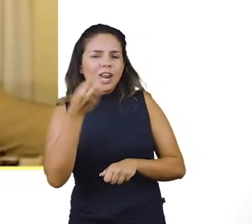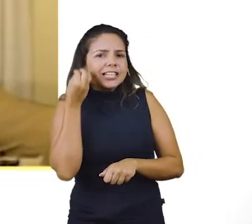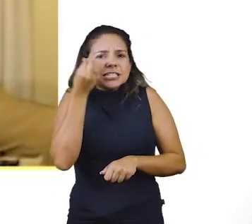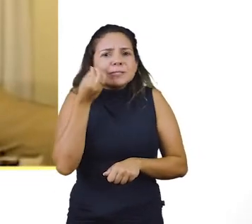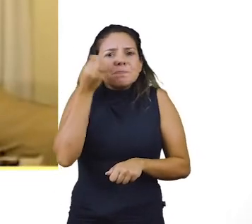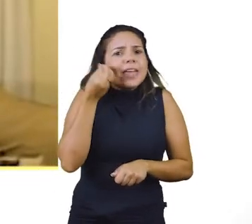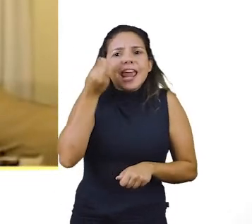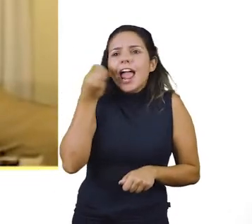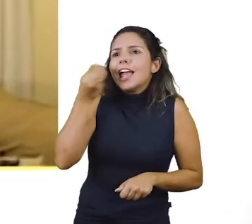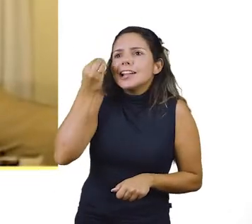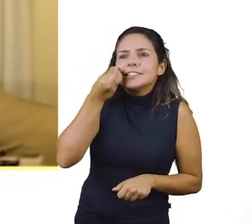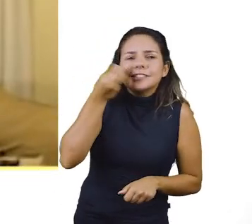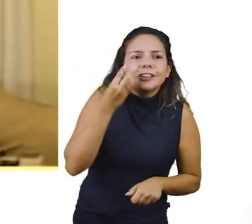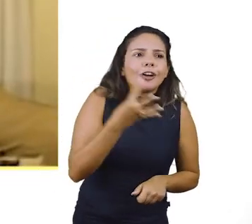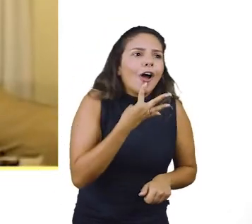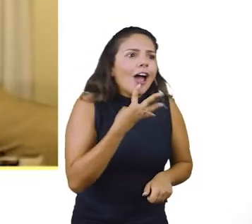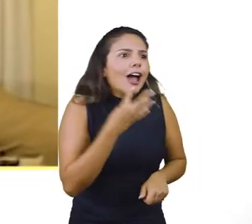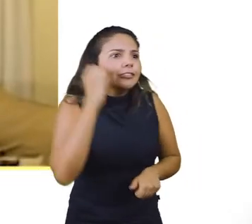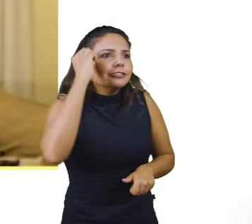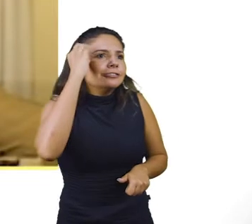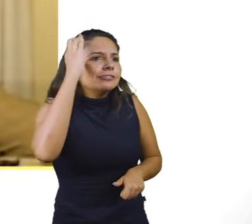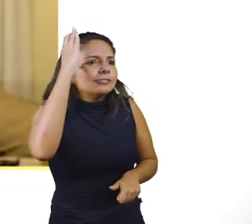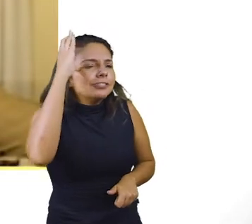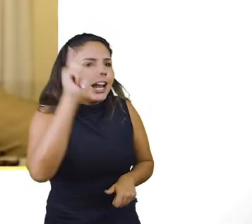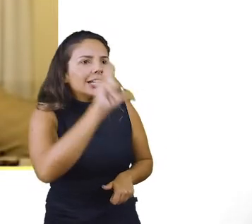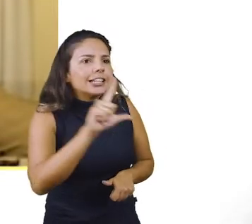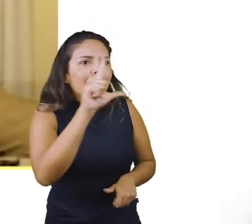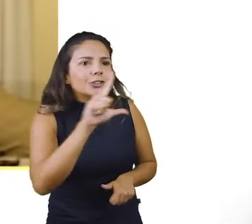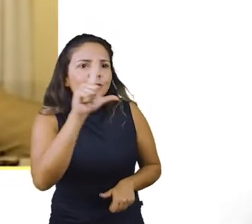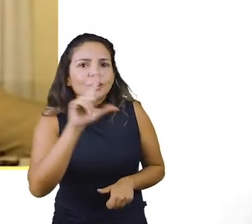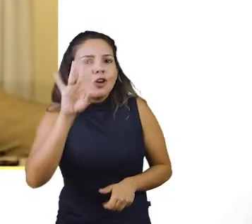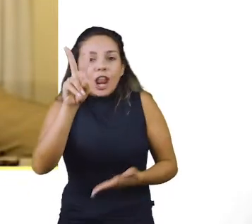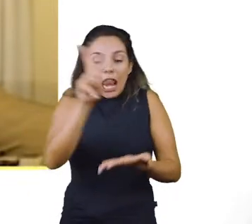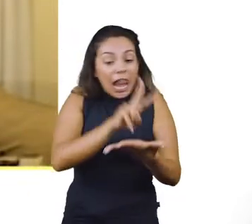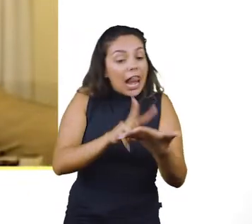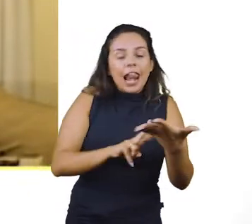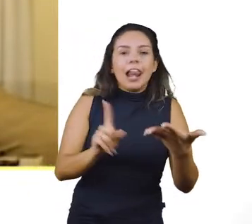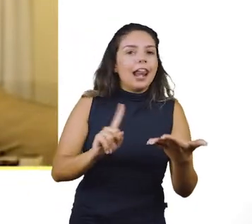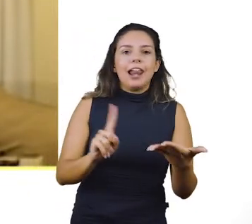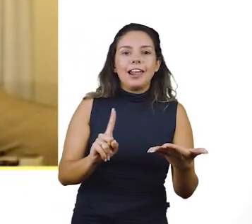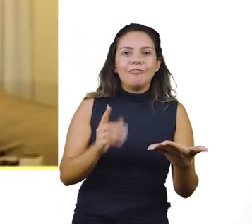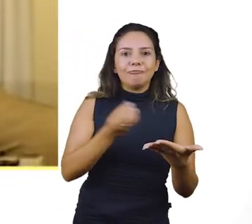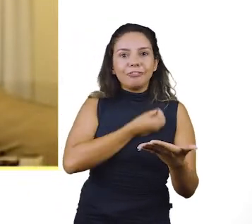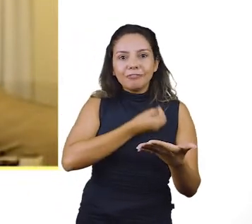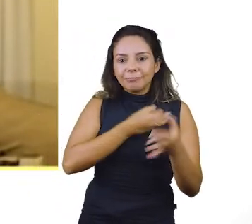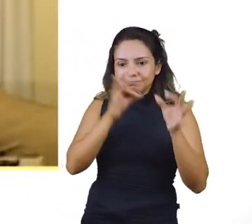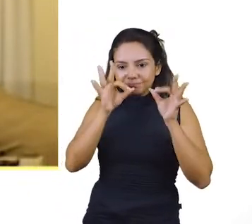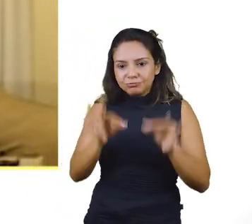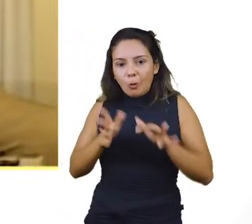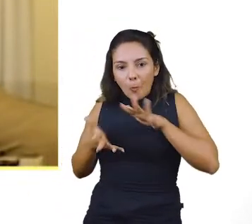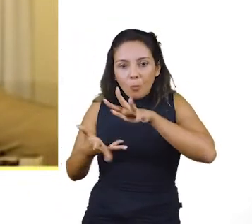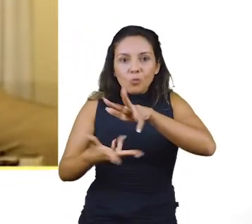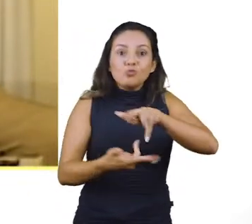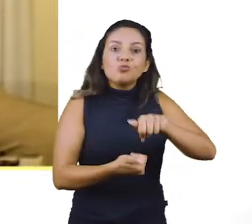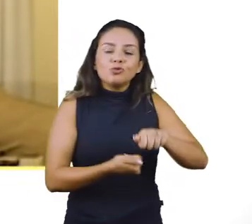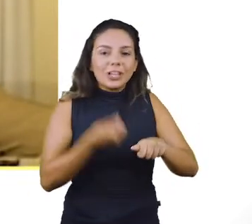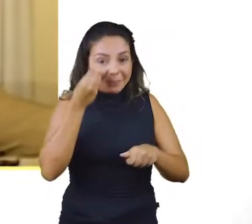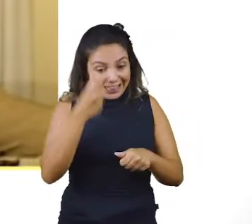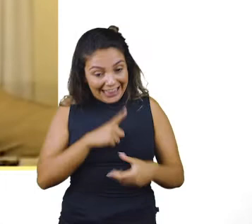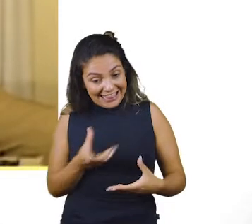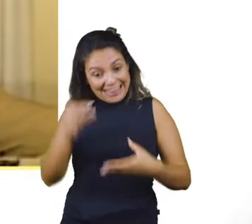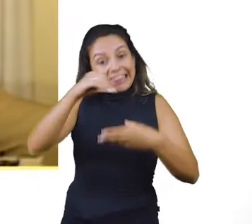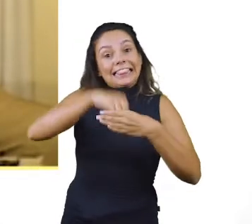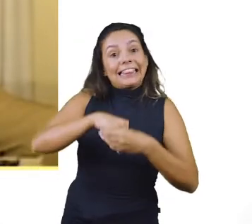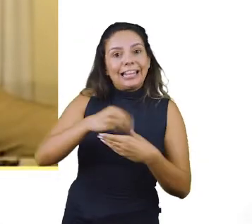que vai além do próprio escrever, do próprio ler, aliás. Vai além, é uma experiência de estar lá,